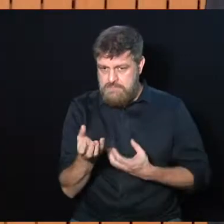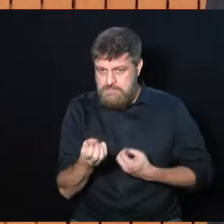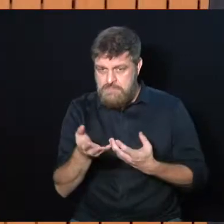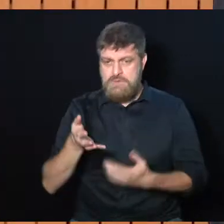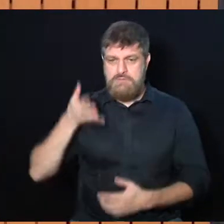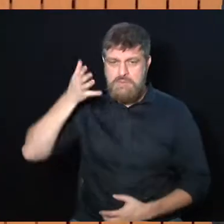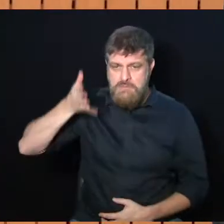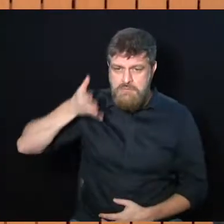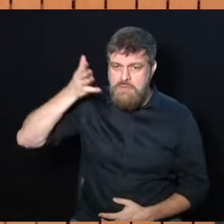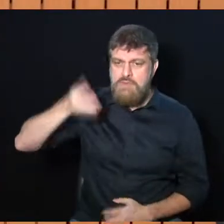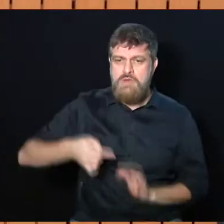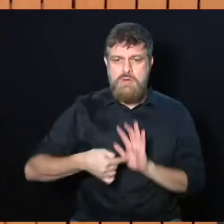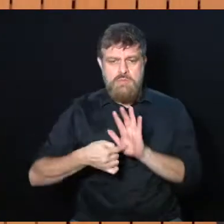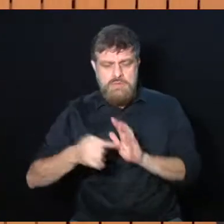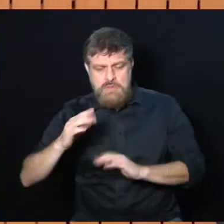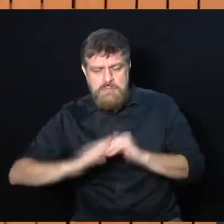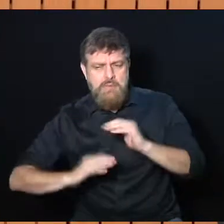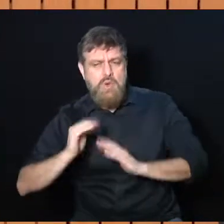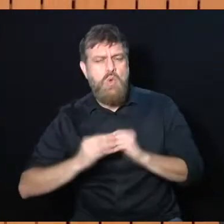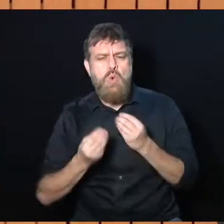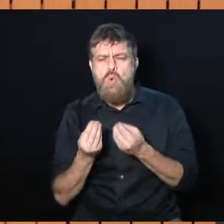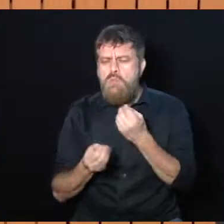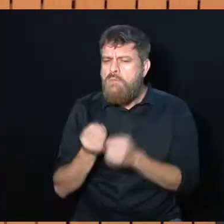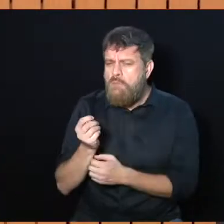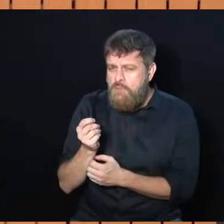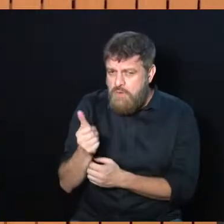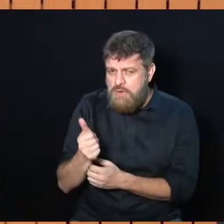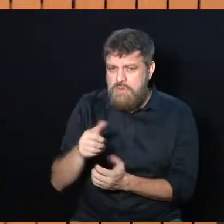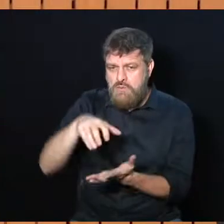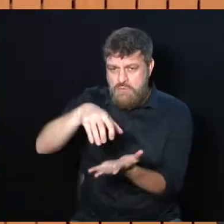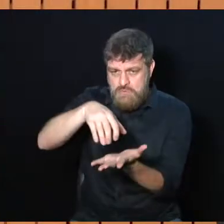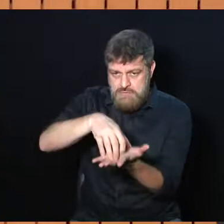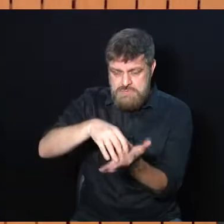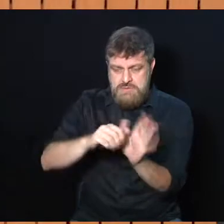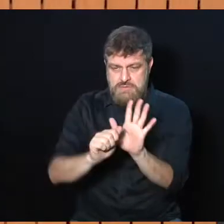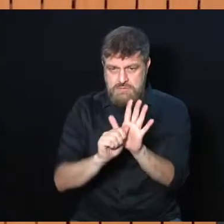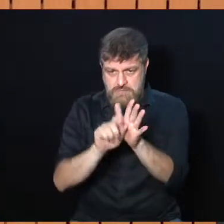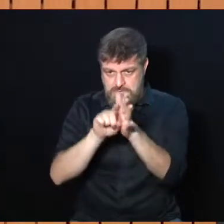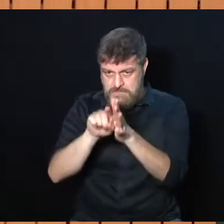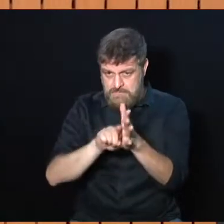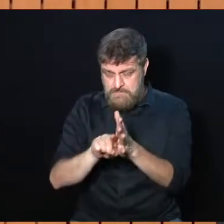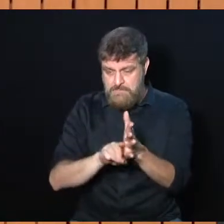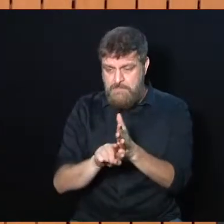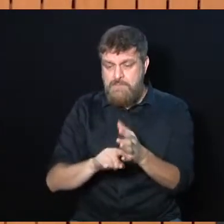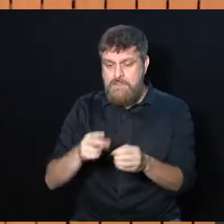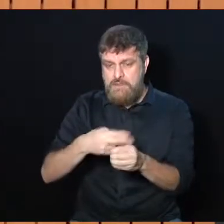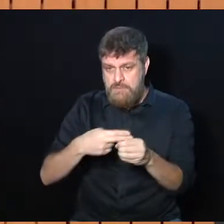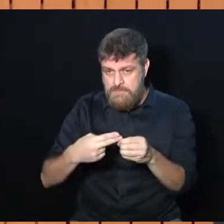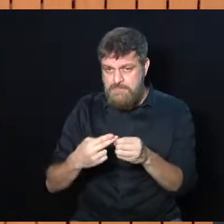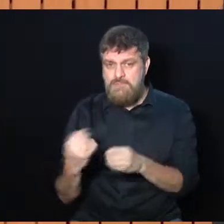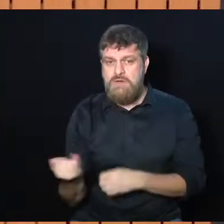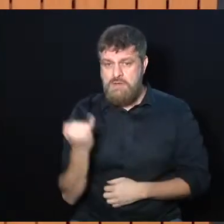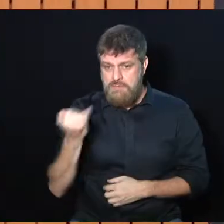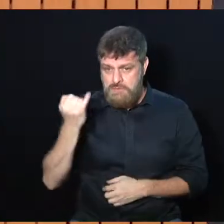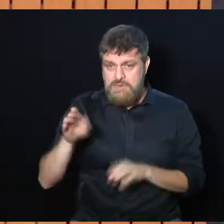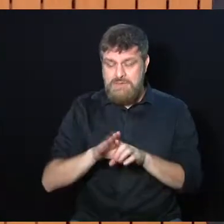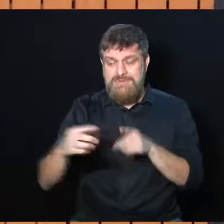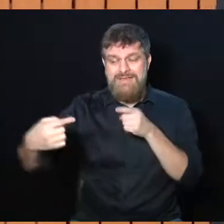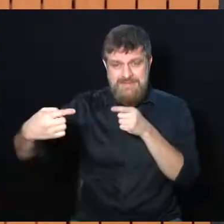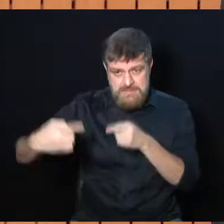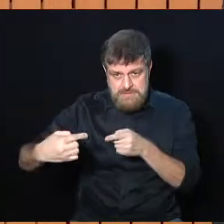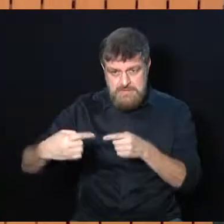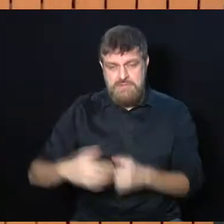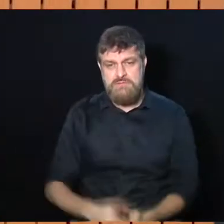apresentar os trabalhos e contar um pouquinho para a gente sobre a importância e também os desafios e as dificuldades do